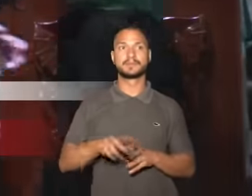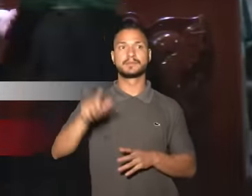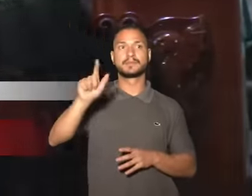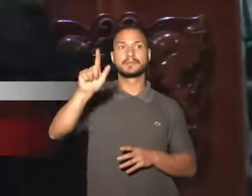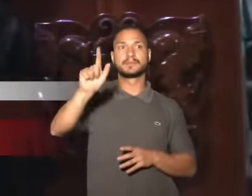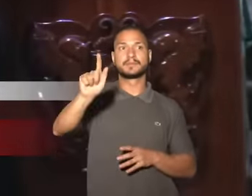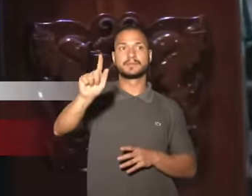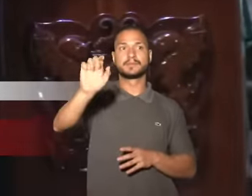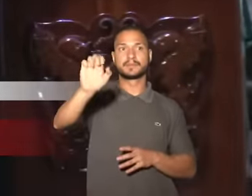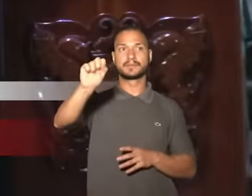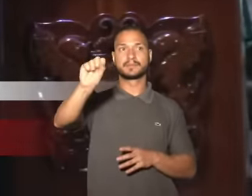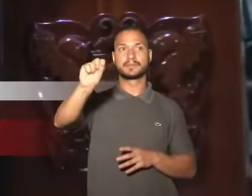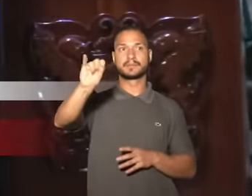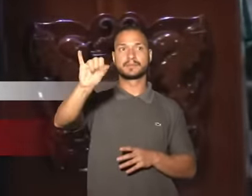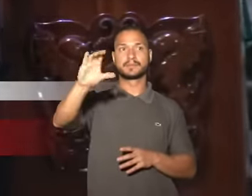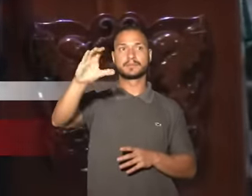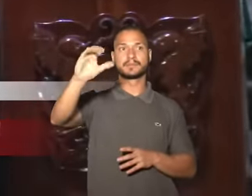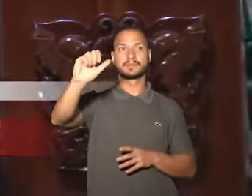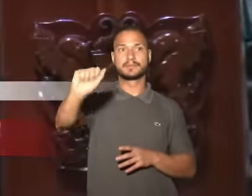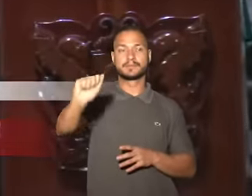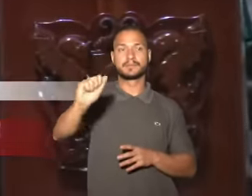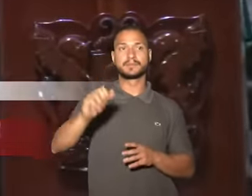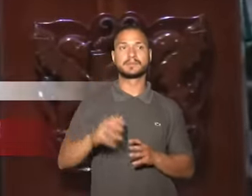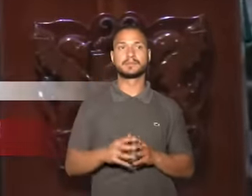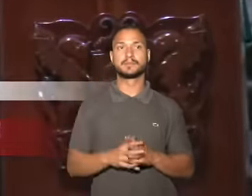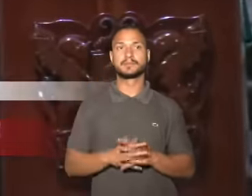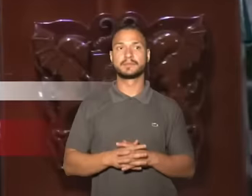Jéssica do Nascimento Araújo.